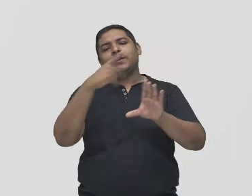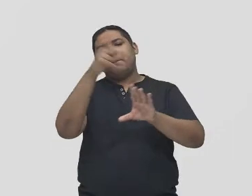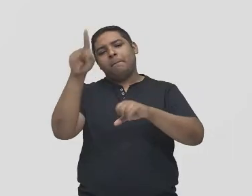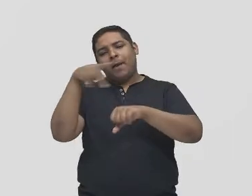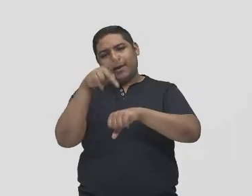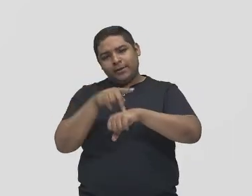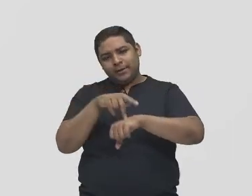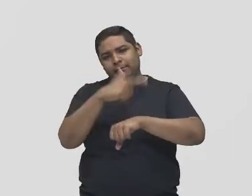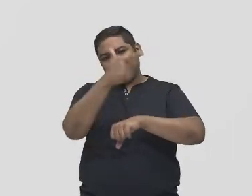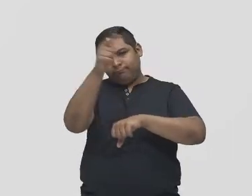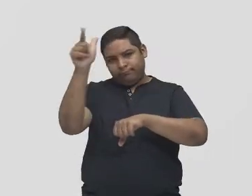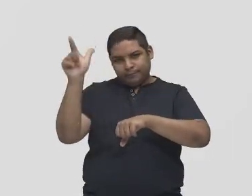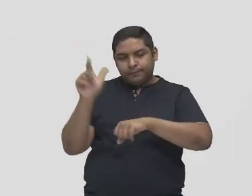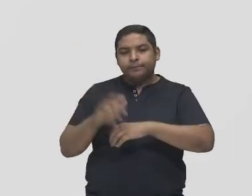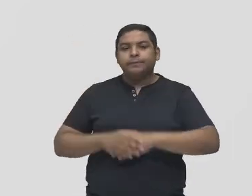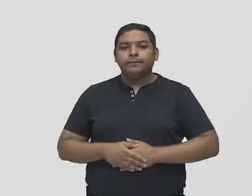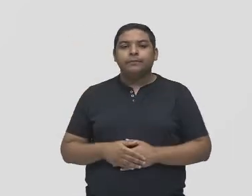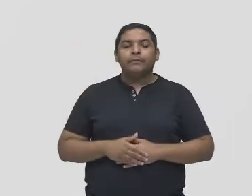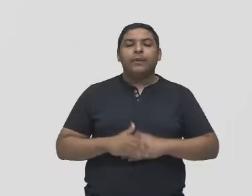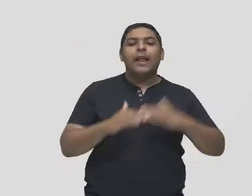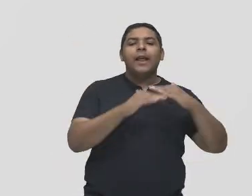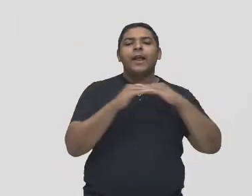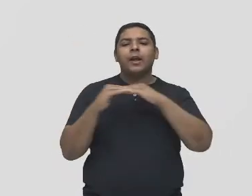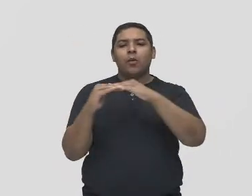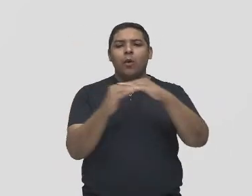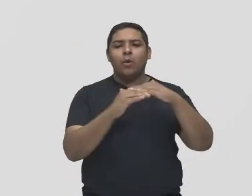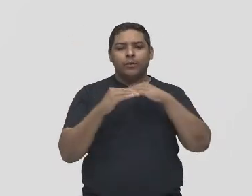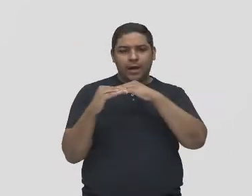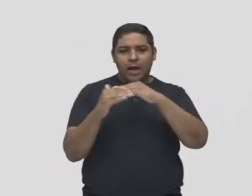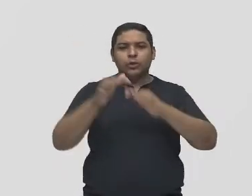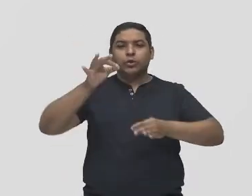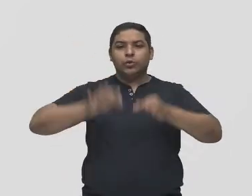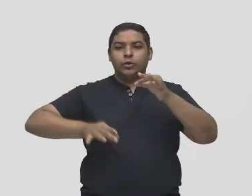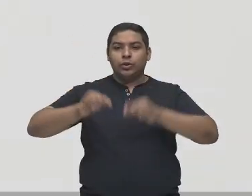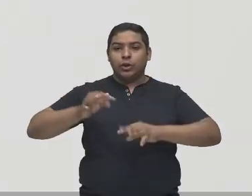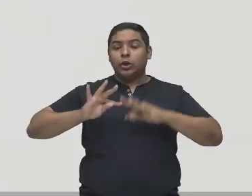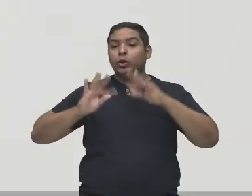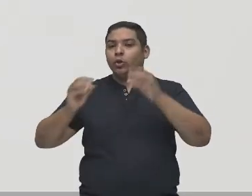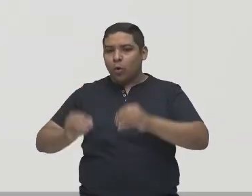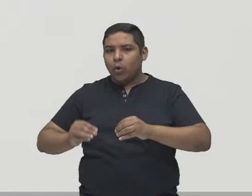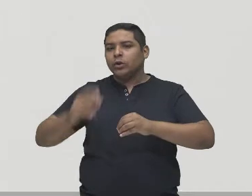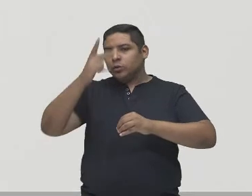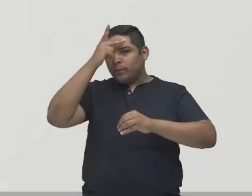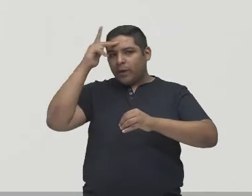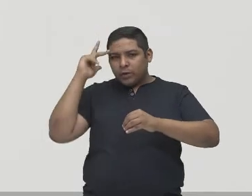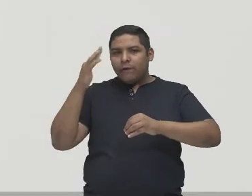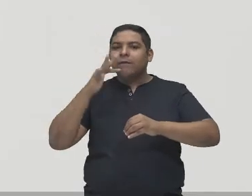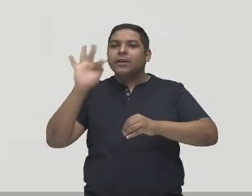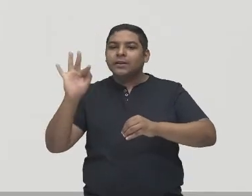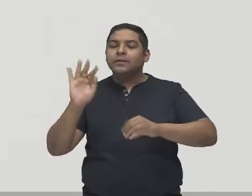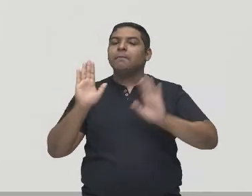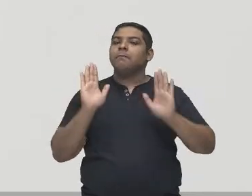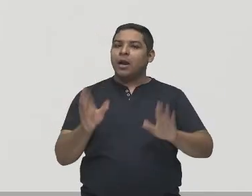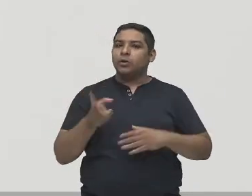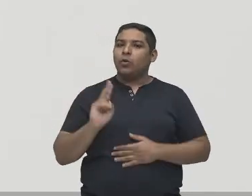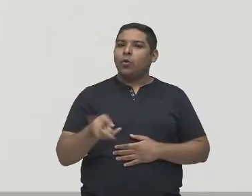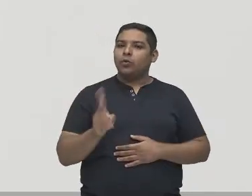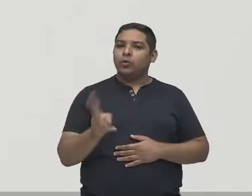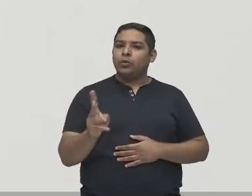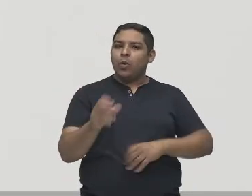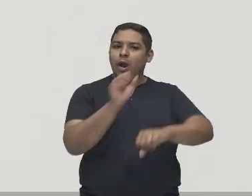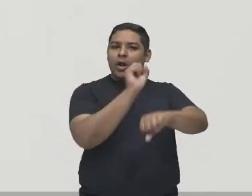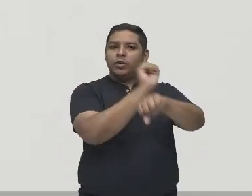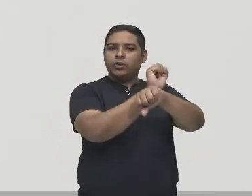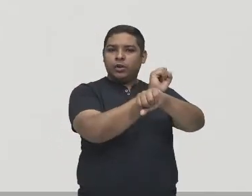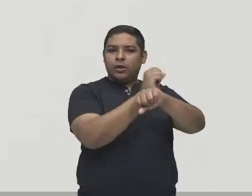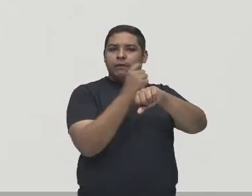bem, igualdade jurídica de todos os cidadãos franceses, porém, mantém-se a escravidão e, como vocês